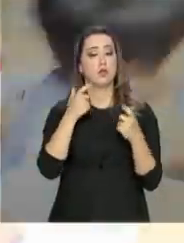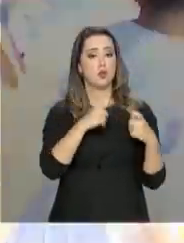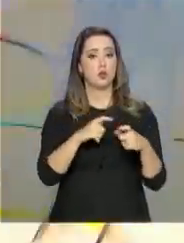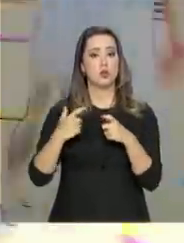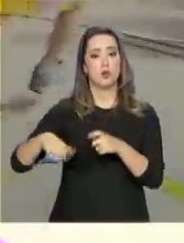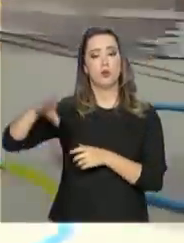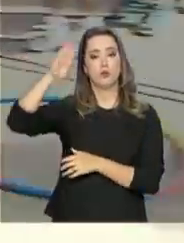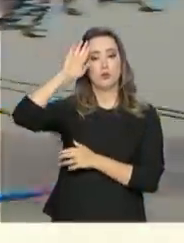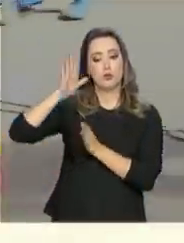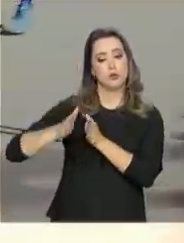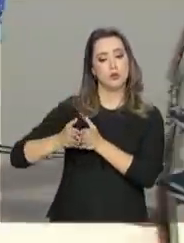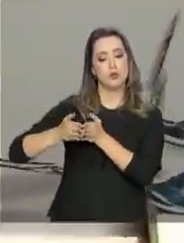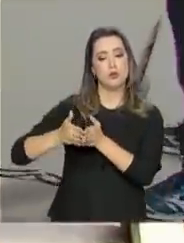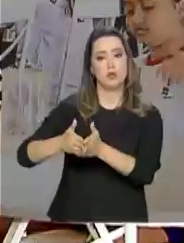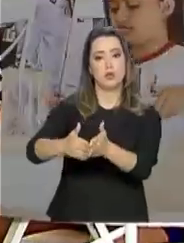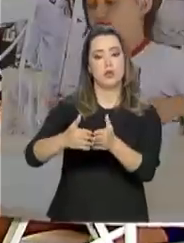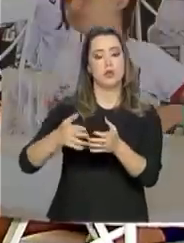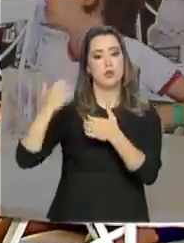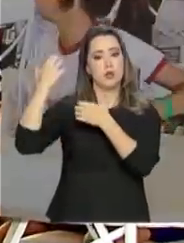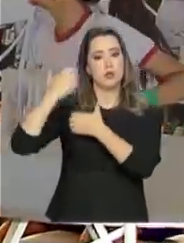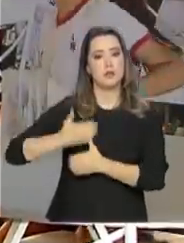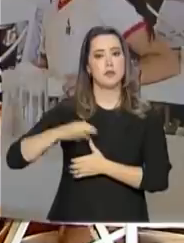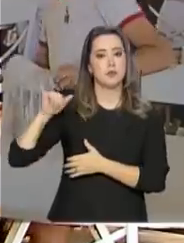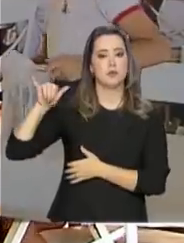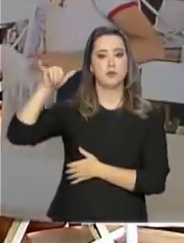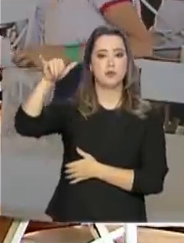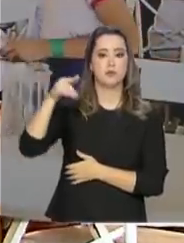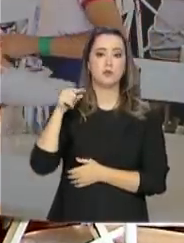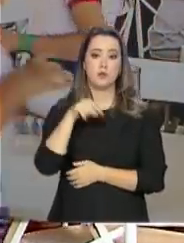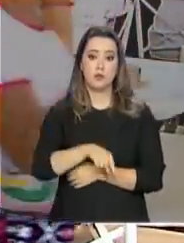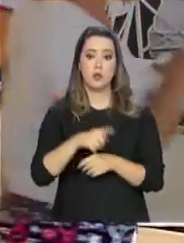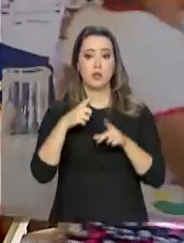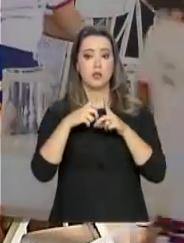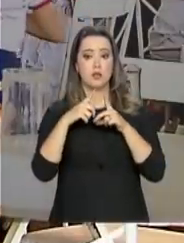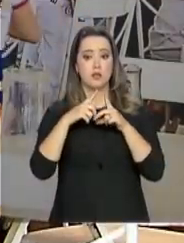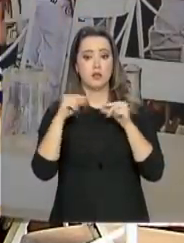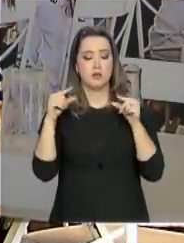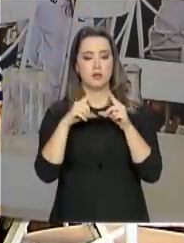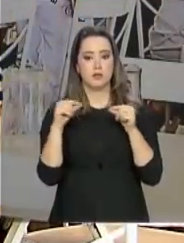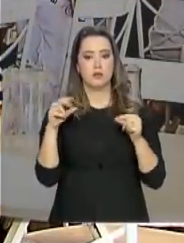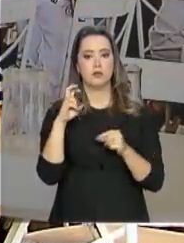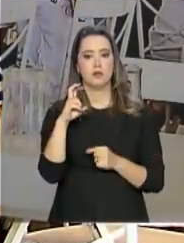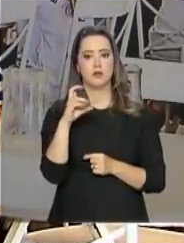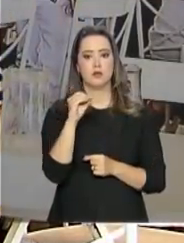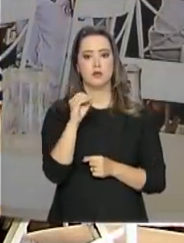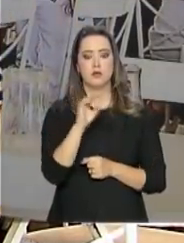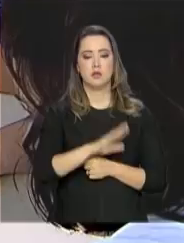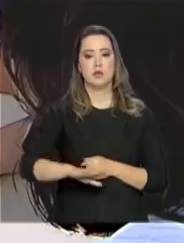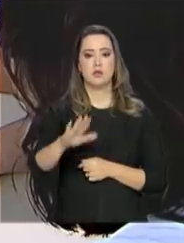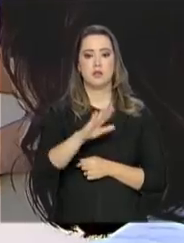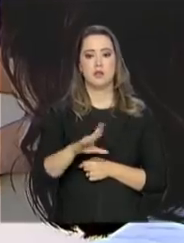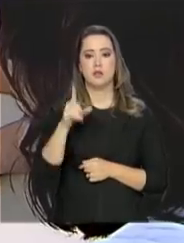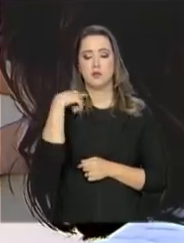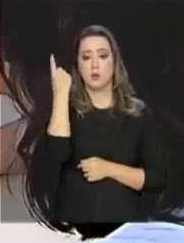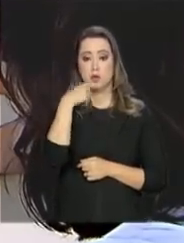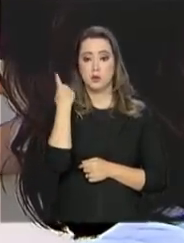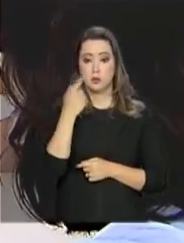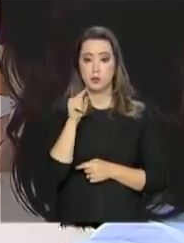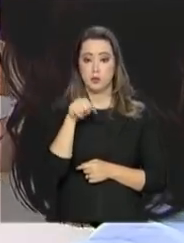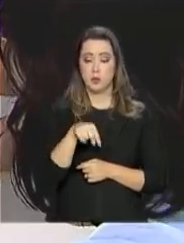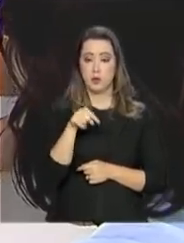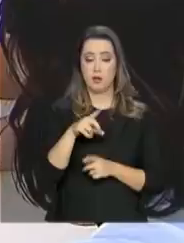exército e aeronáutica neste clube do exército em brasília são 500 crianças por turno aqui